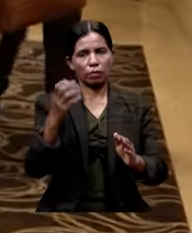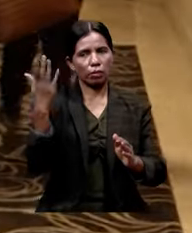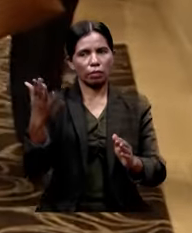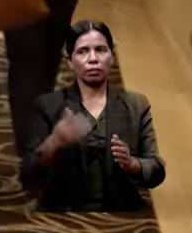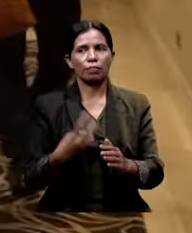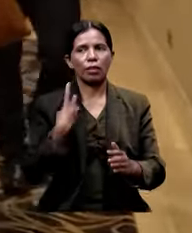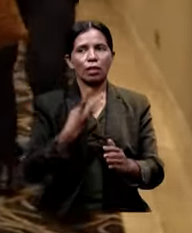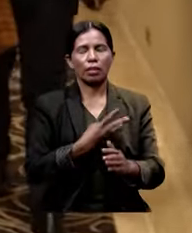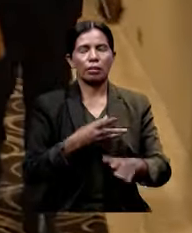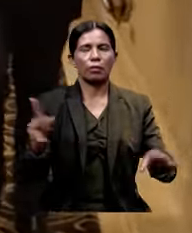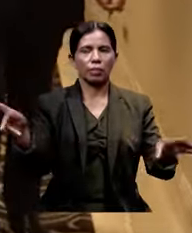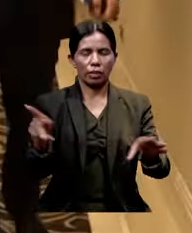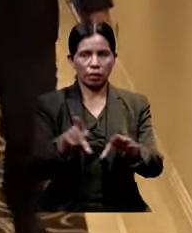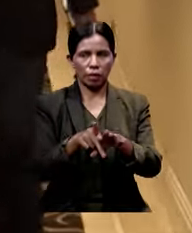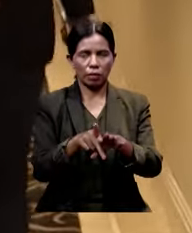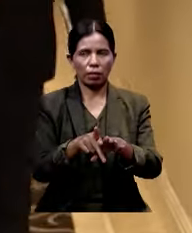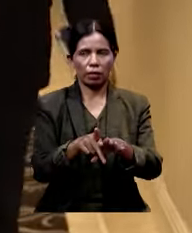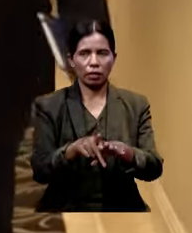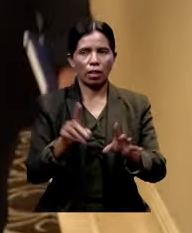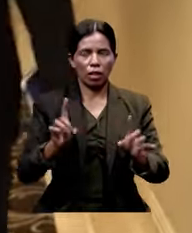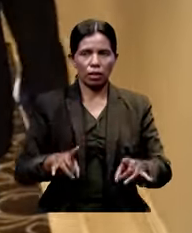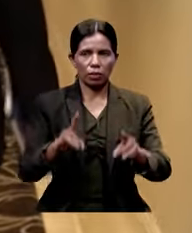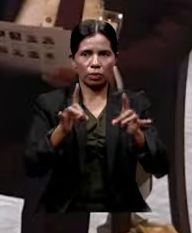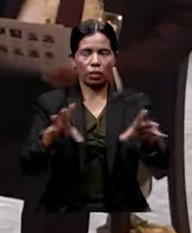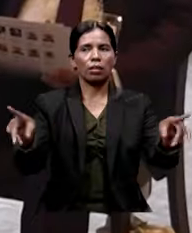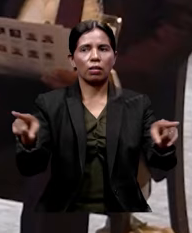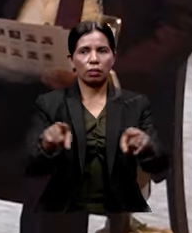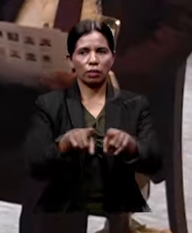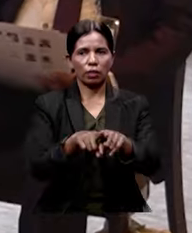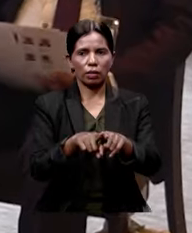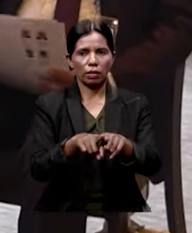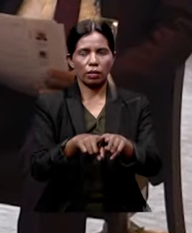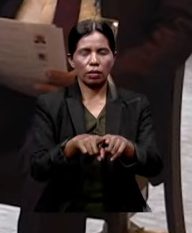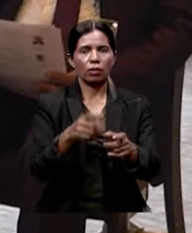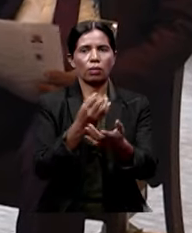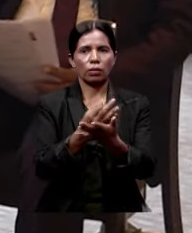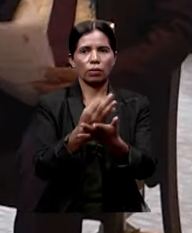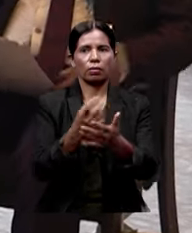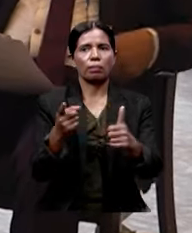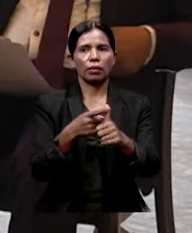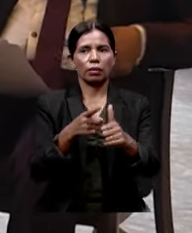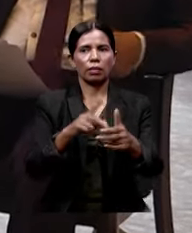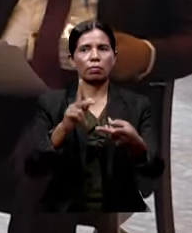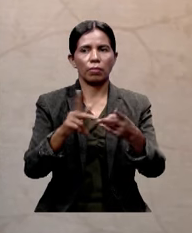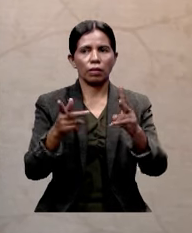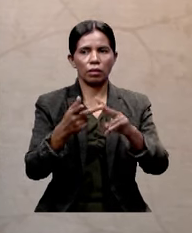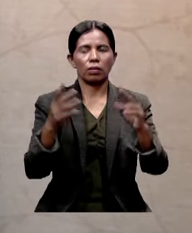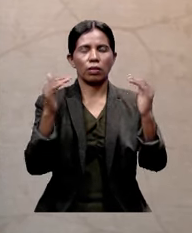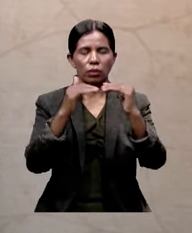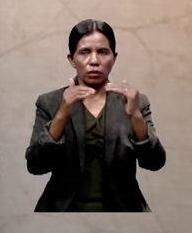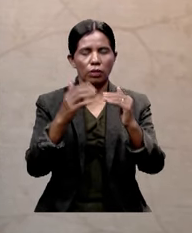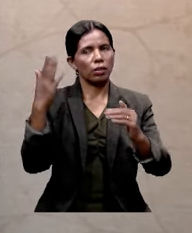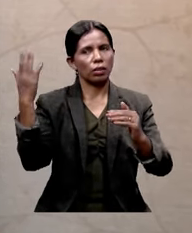e estamos também participa. E a Austrália né, são um dos primeiros parceiros de diálogo que a